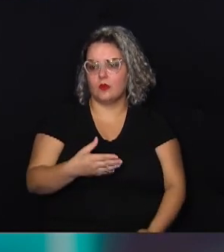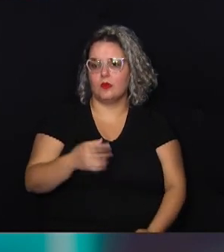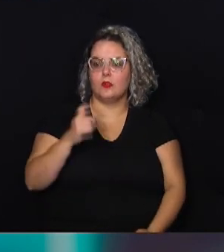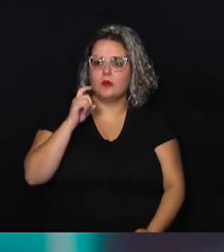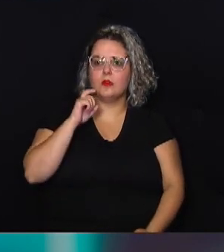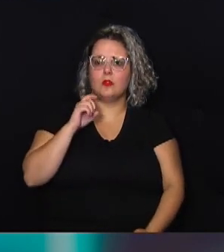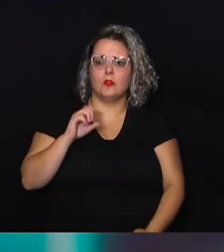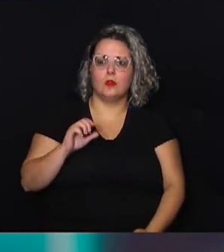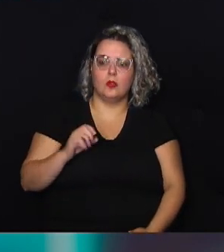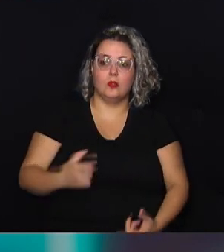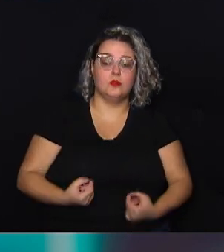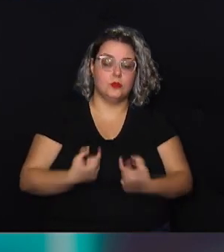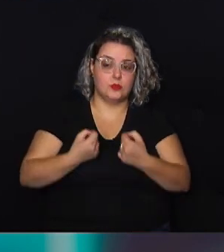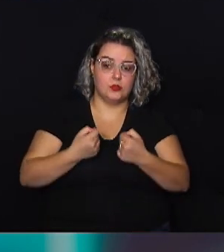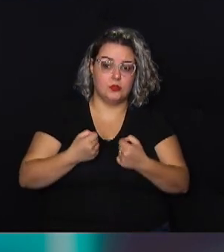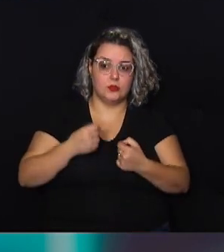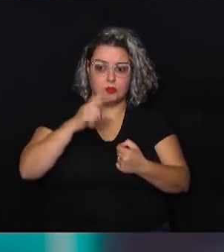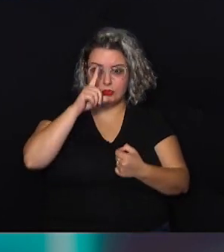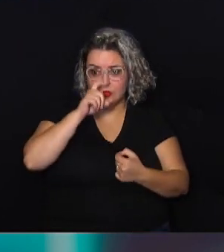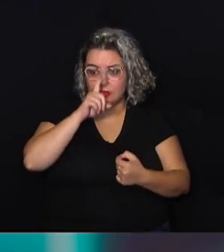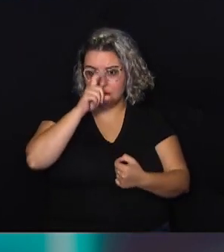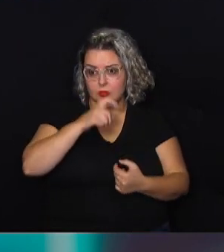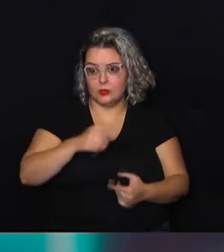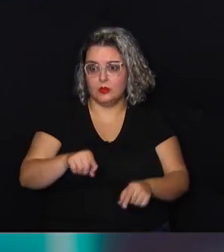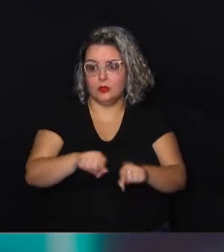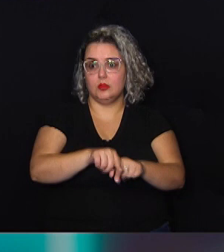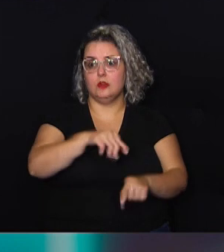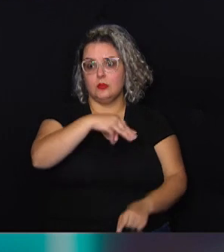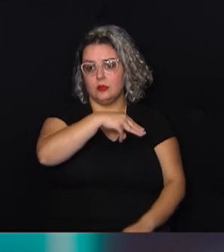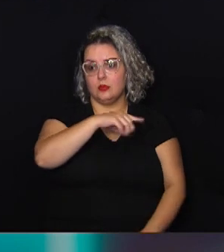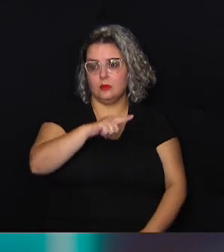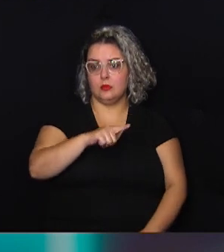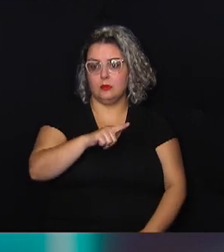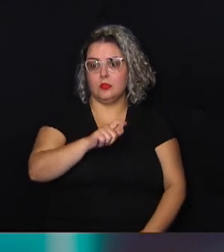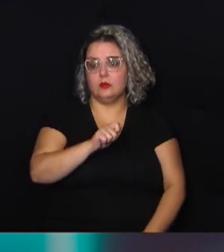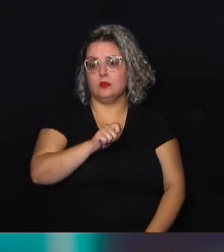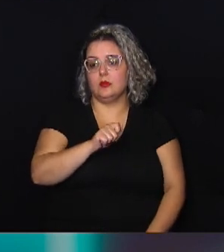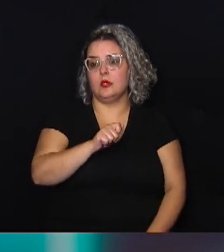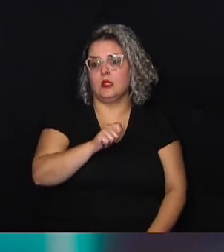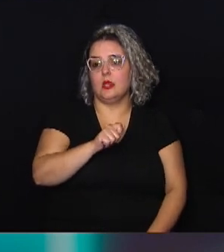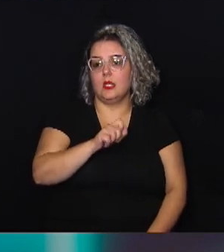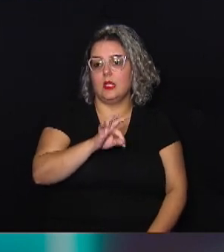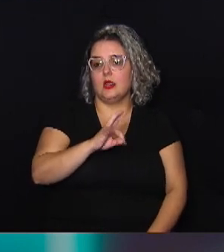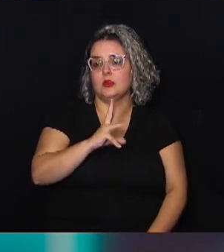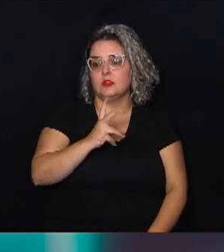oncologia no mês de agosto e o Mário Gatinho no mês de dezembro.